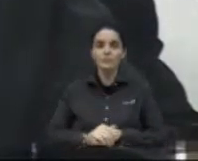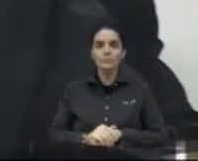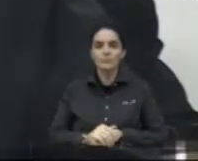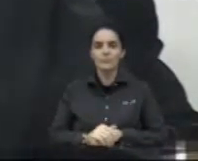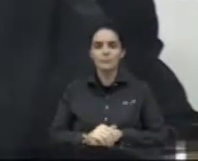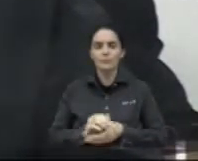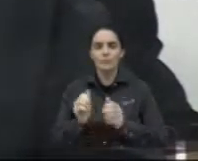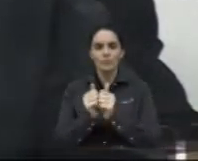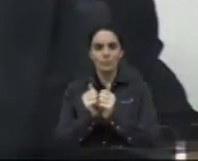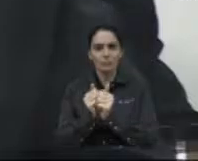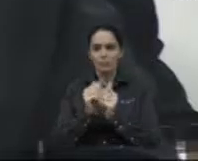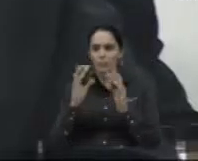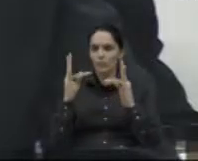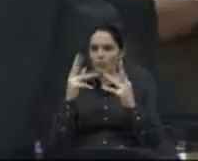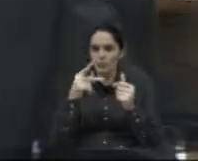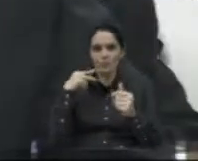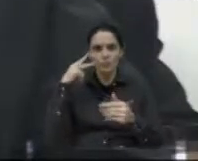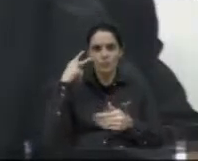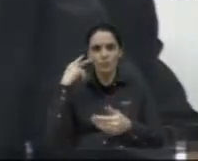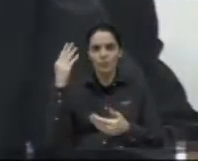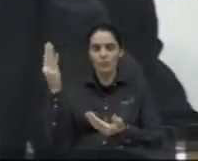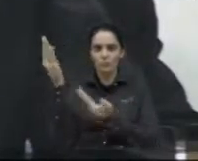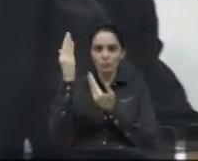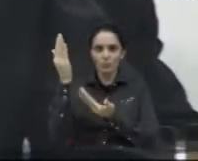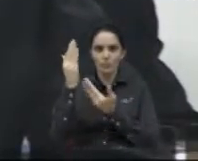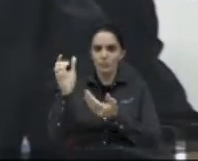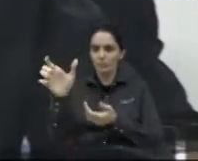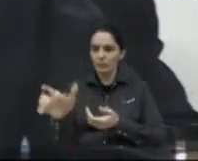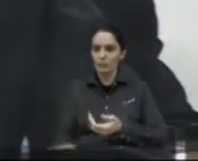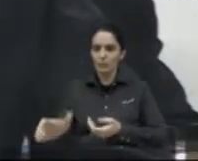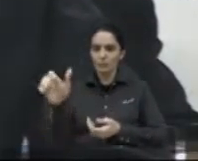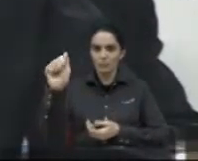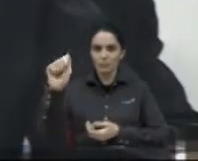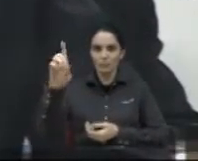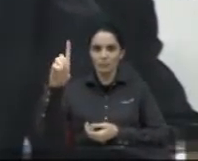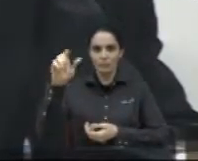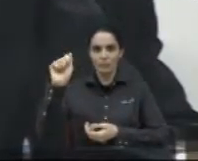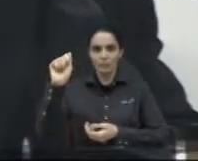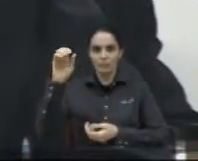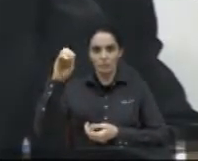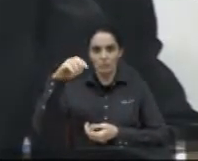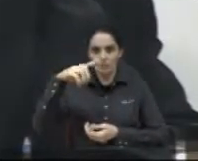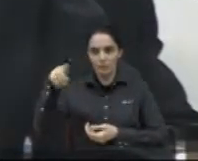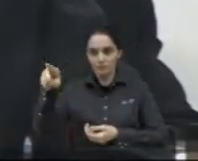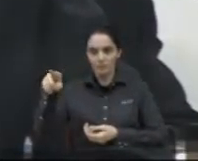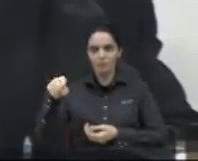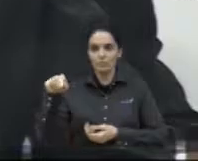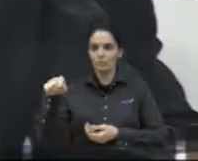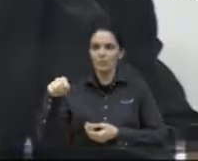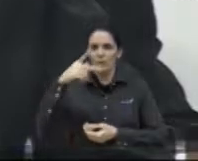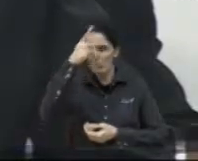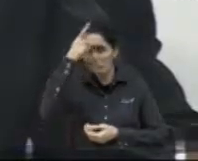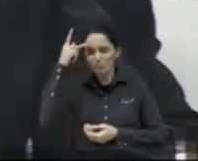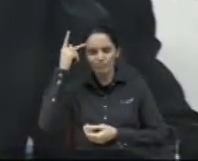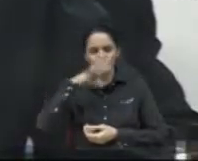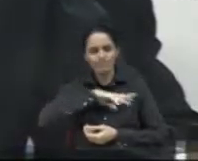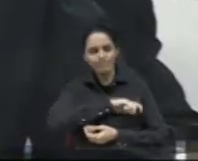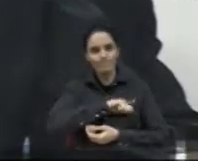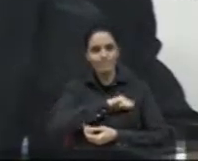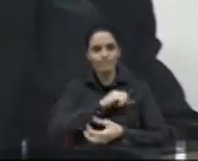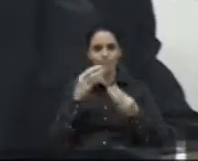demais pares, nós estamos homenageando essa pessoa querida em que se distinguiu